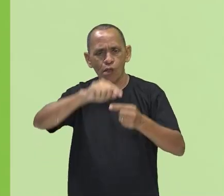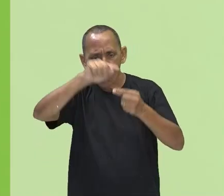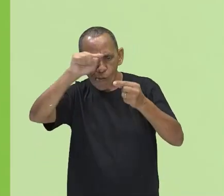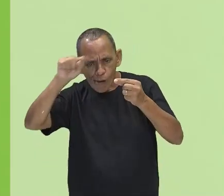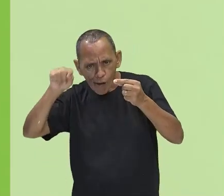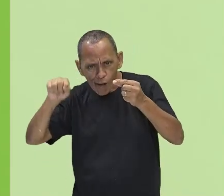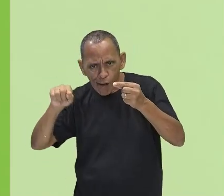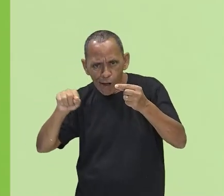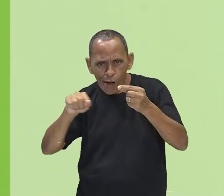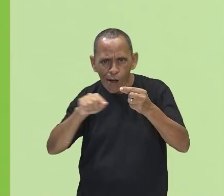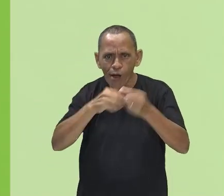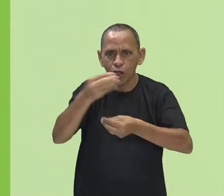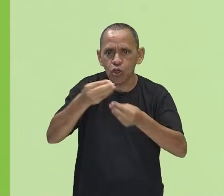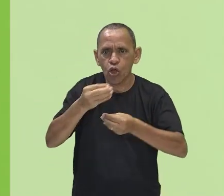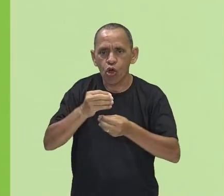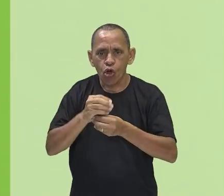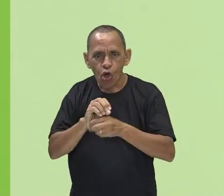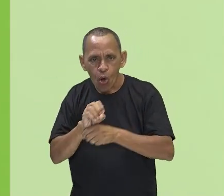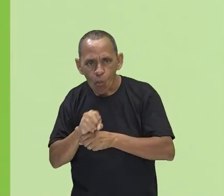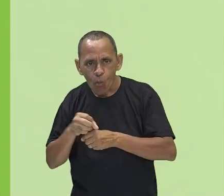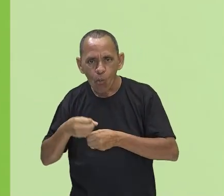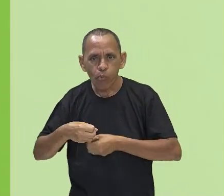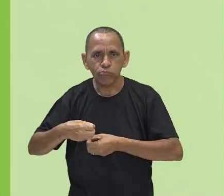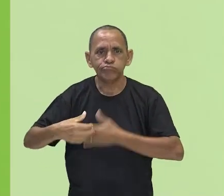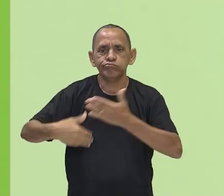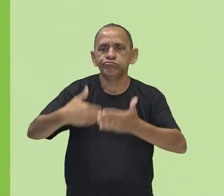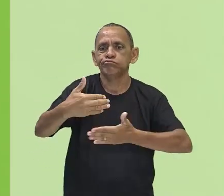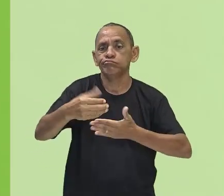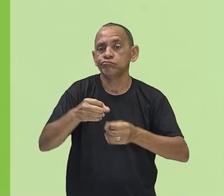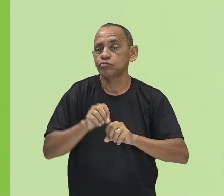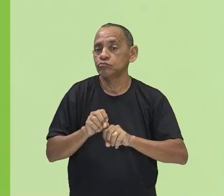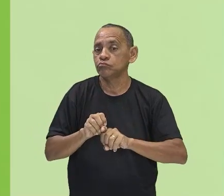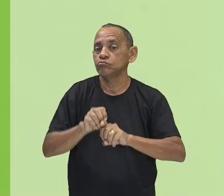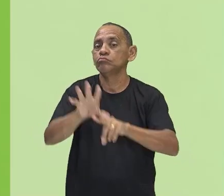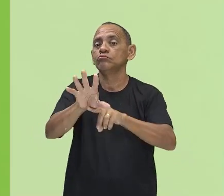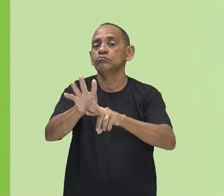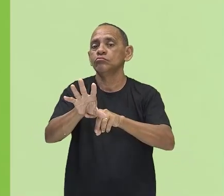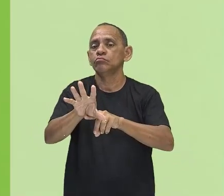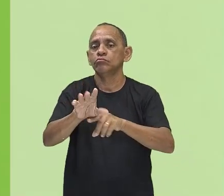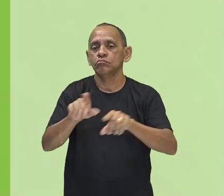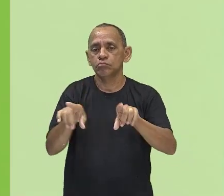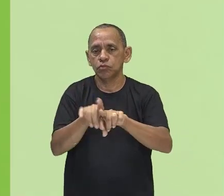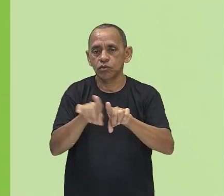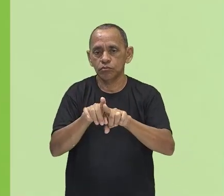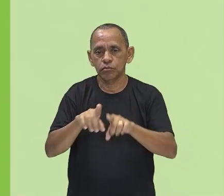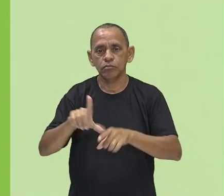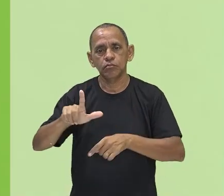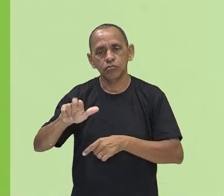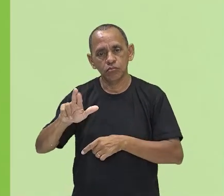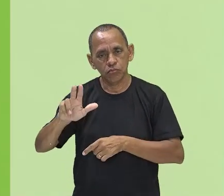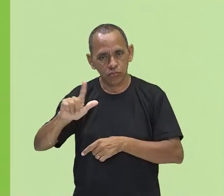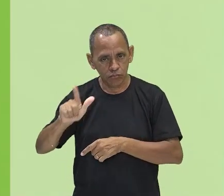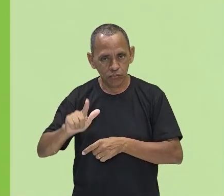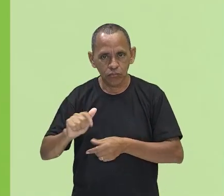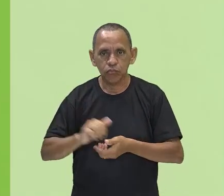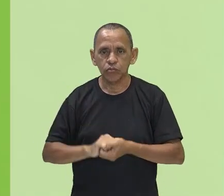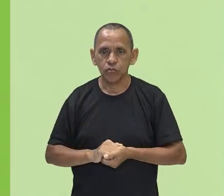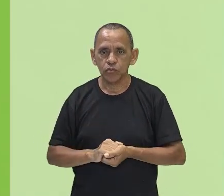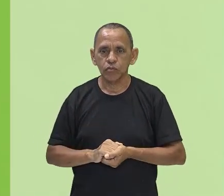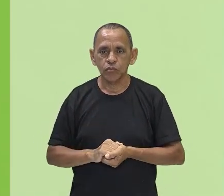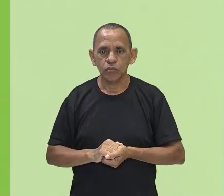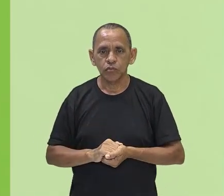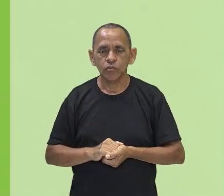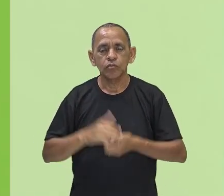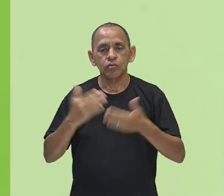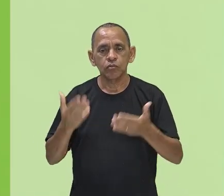se propaga tanto no meio e tanto onde não há um meio de propagação. Beleza? Então veja bem, a luz sendo